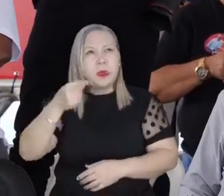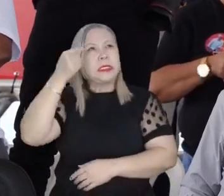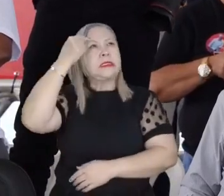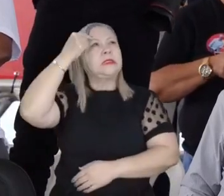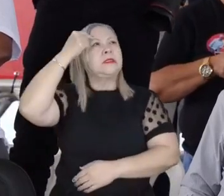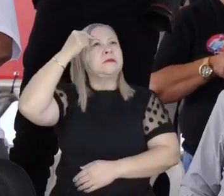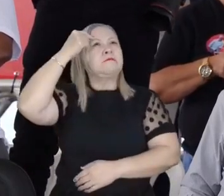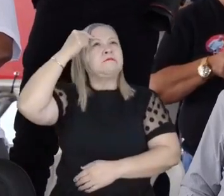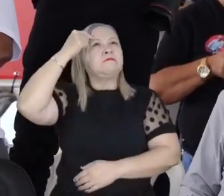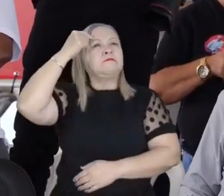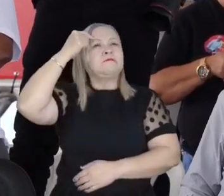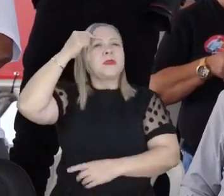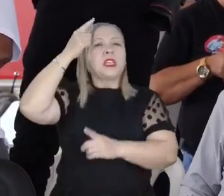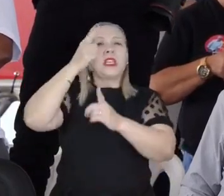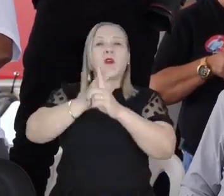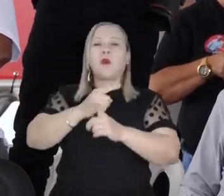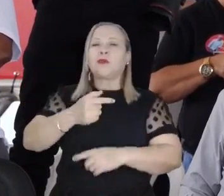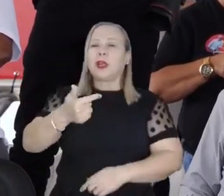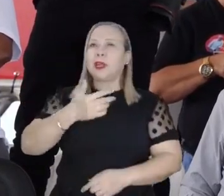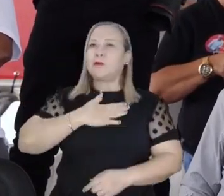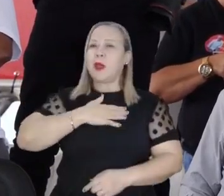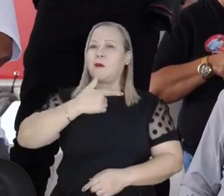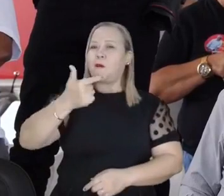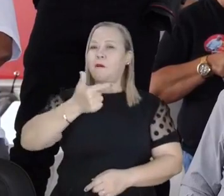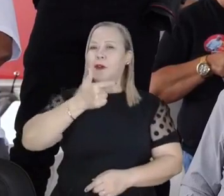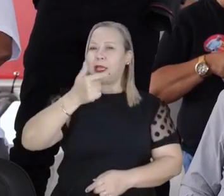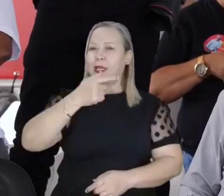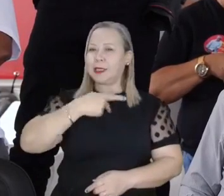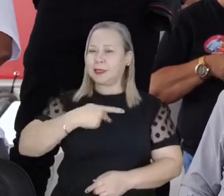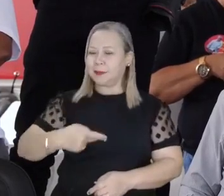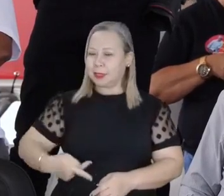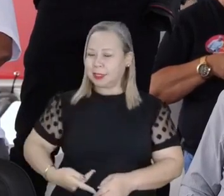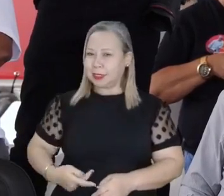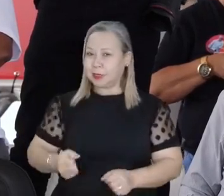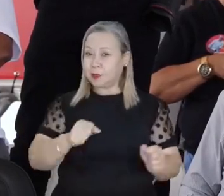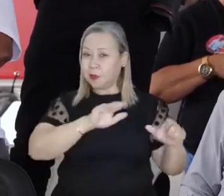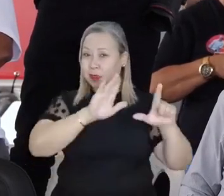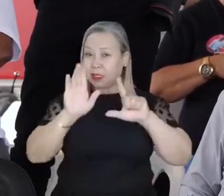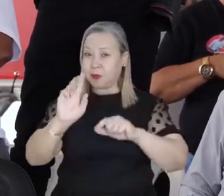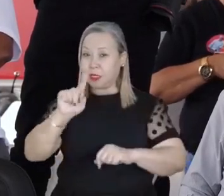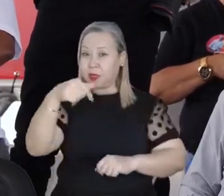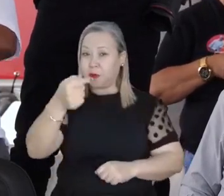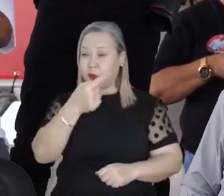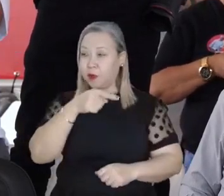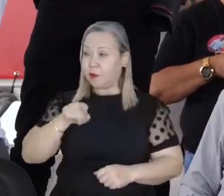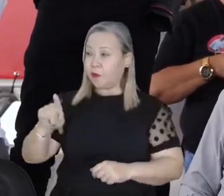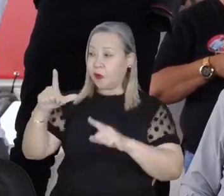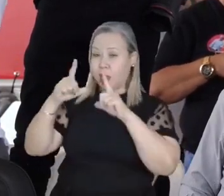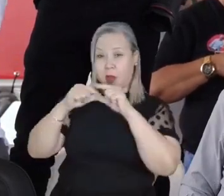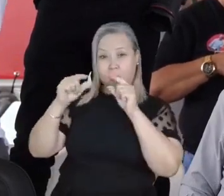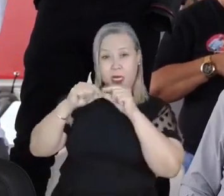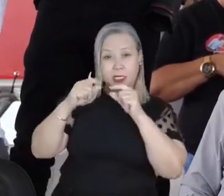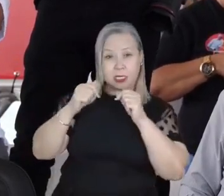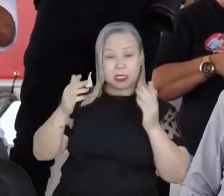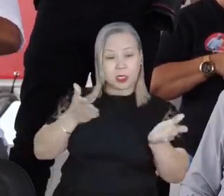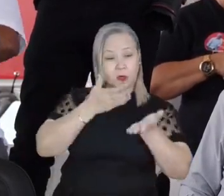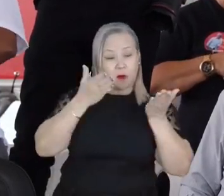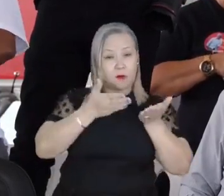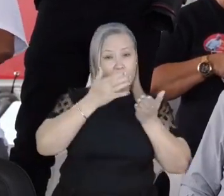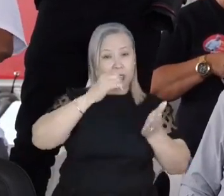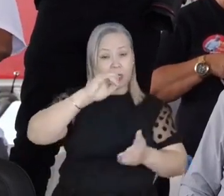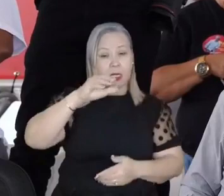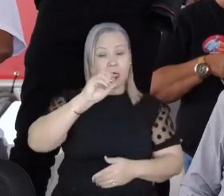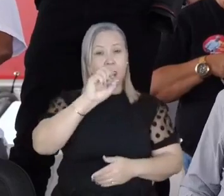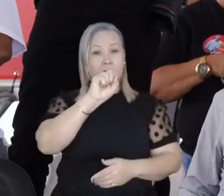vice. E uma semana depois eu fui a Brasília, convencer o Zé Alencar a sair do